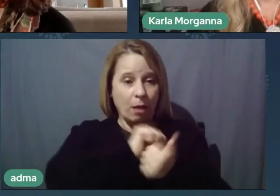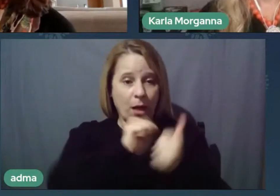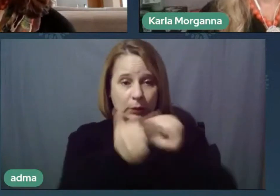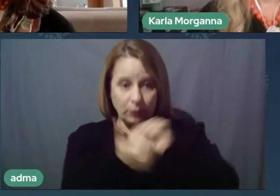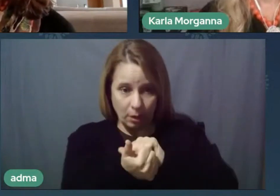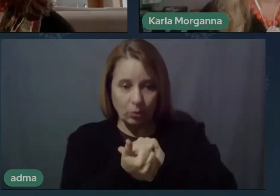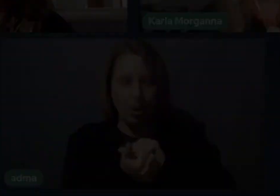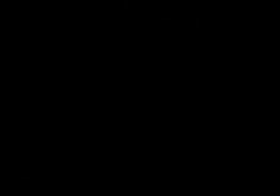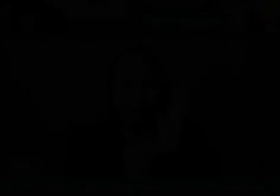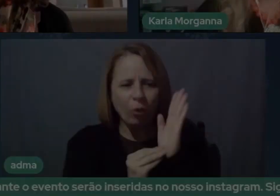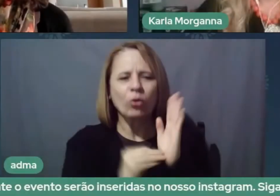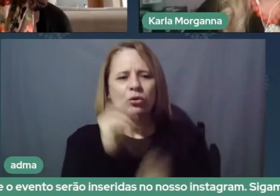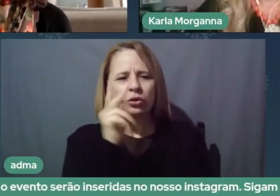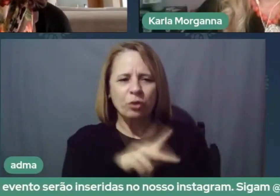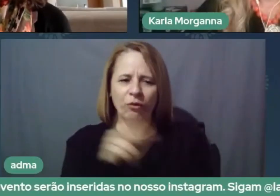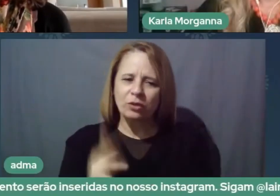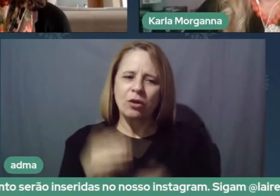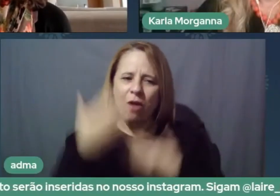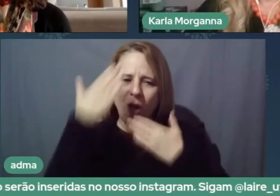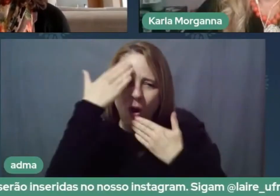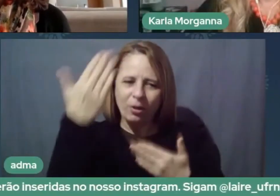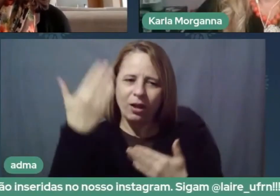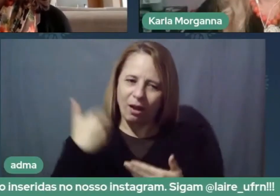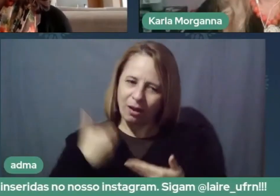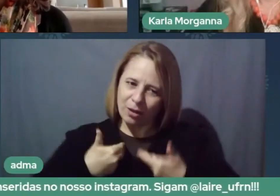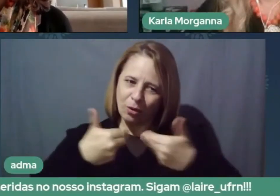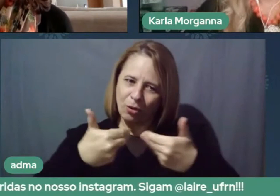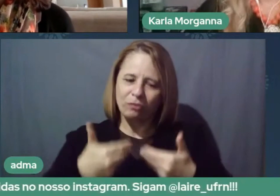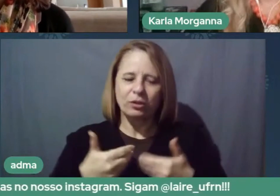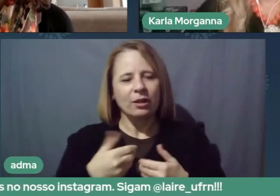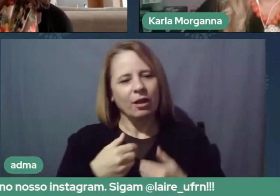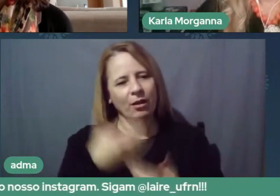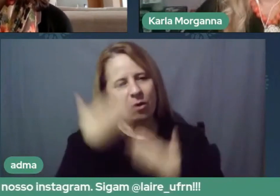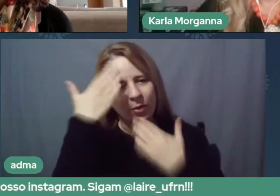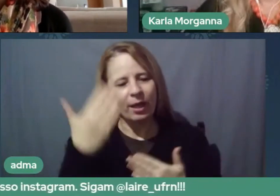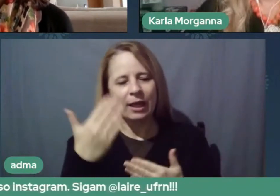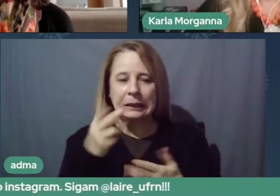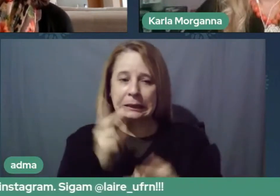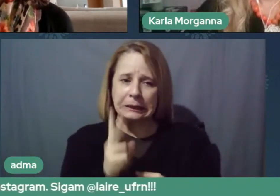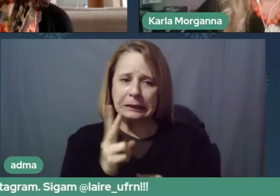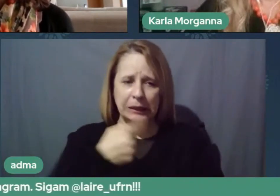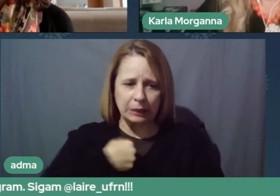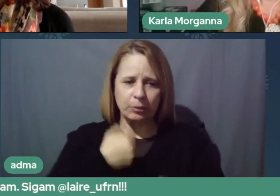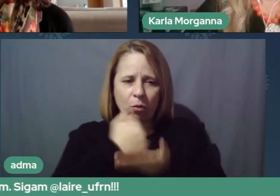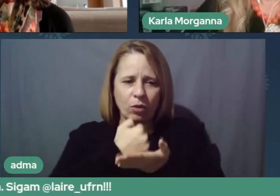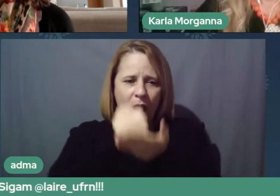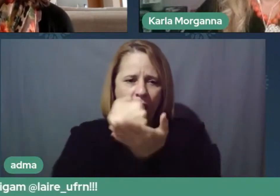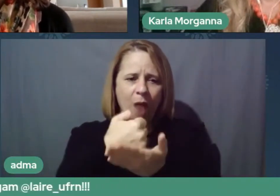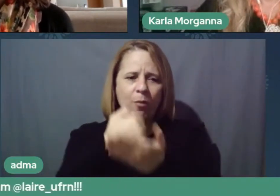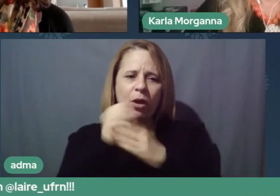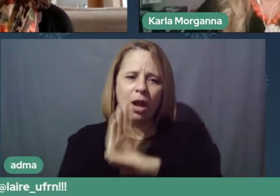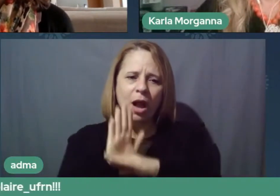crise vai diminuir. Muito obrigada por poder participar com vocês, e é realmente uma honra. O que a gente puder contribuir com os